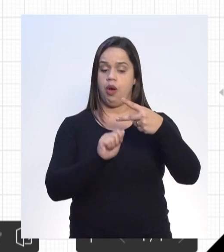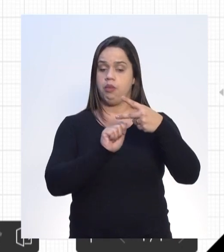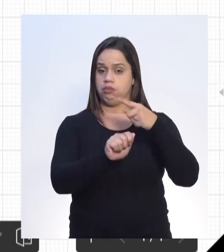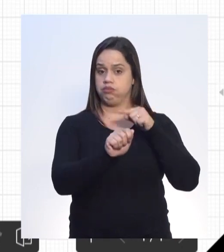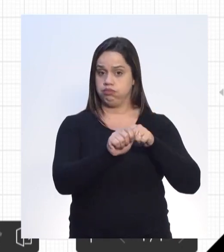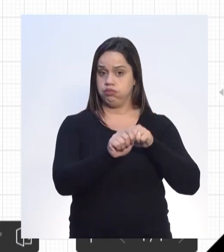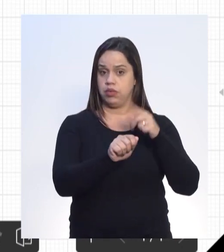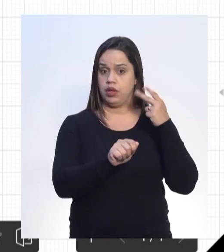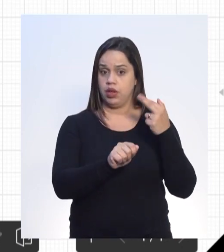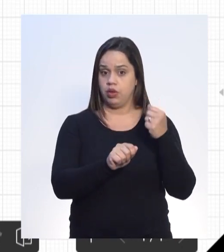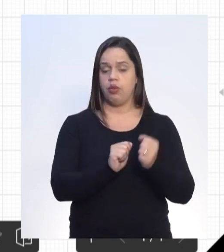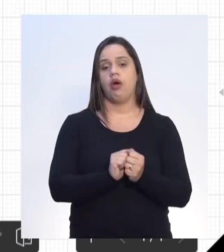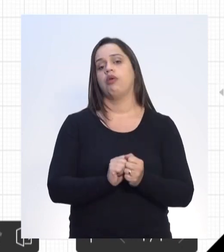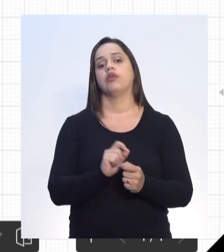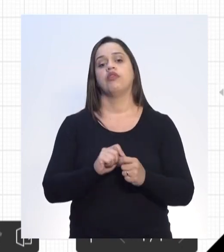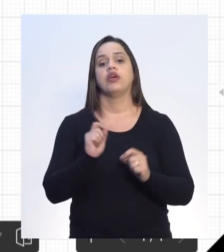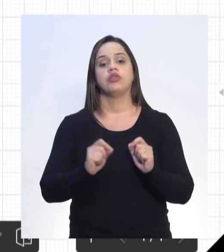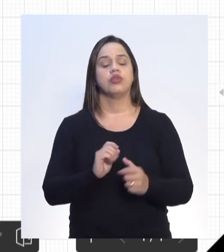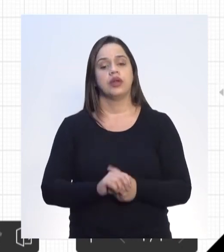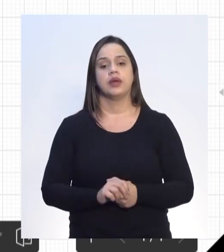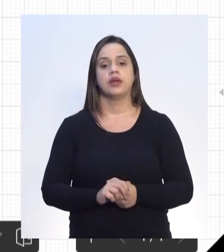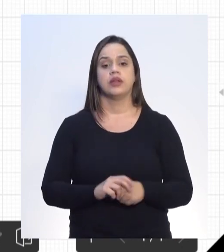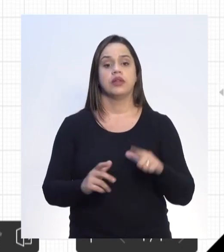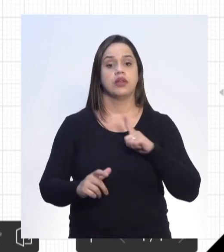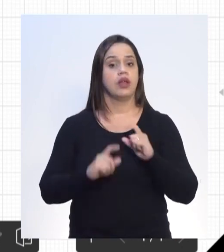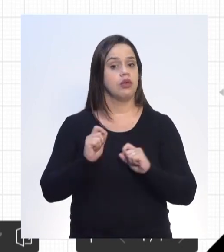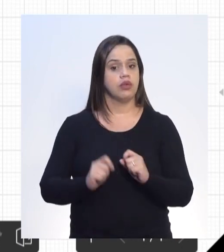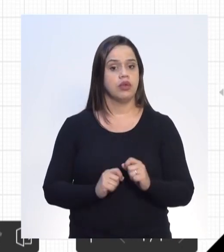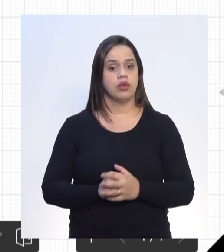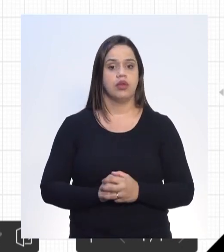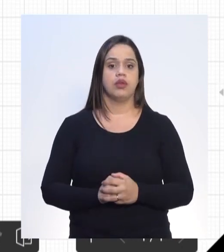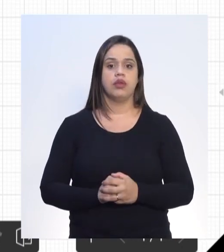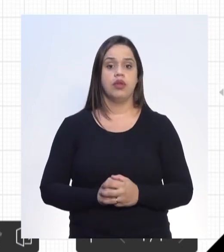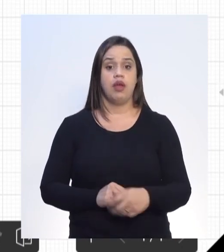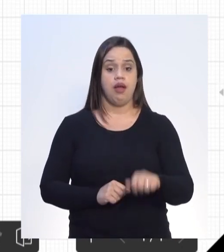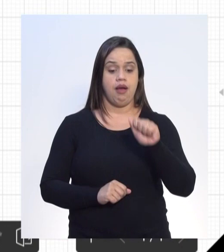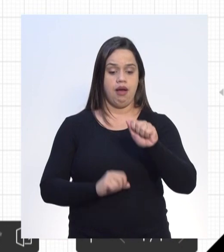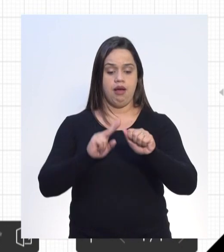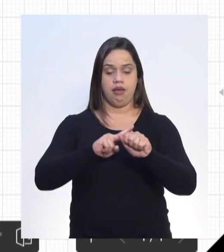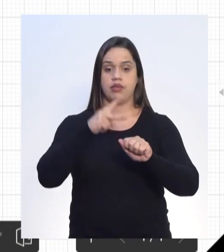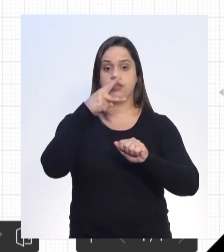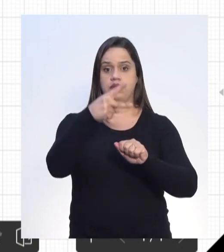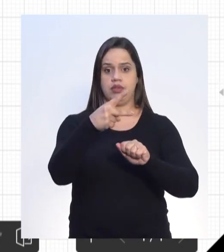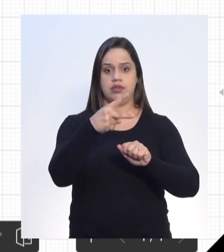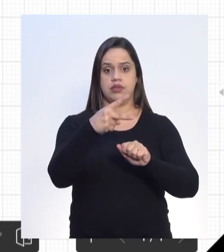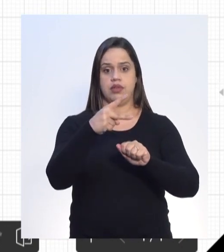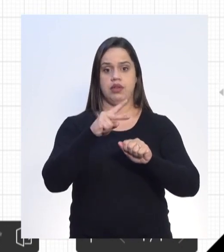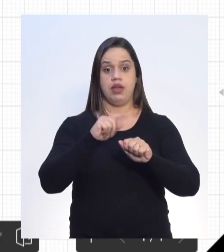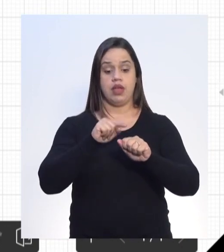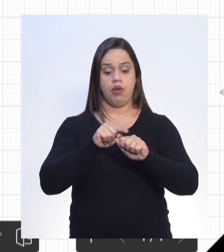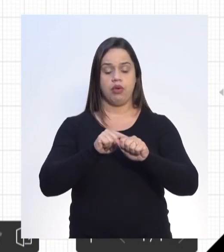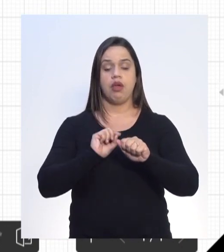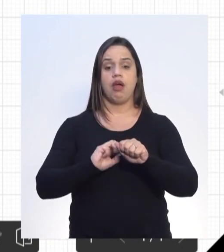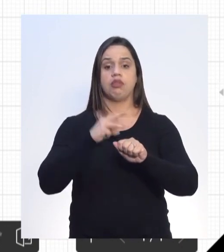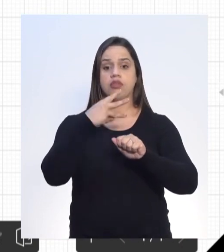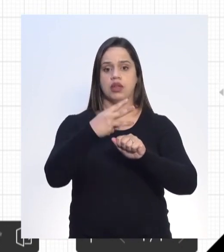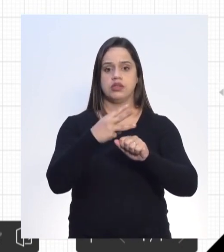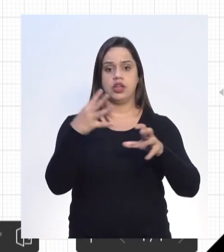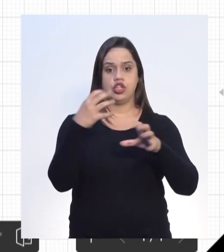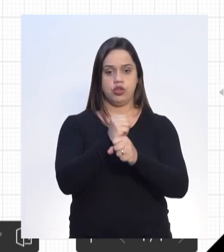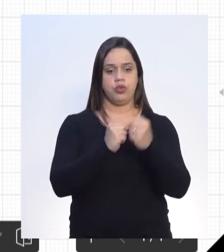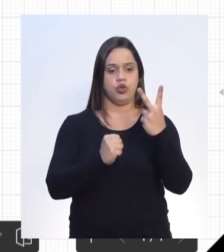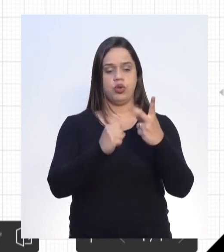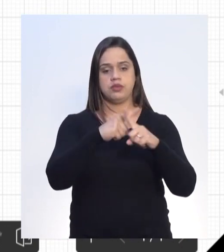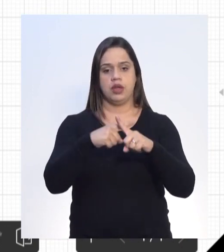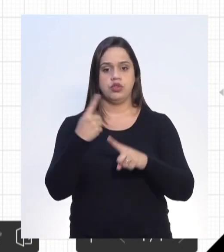tem nada aqui, né? Em cima, 1. Soma, portanto, temos aí a elevado a terceira. E o b, ele não